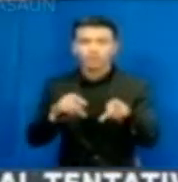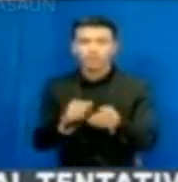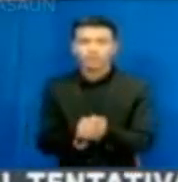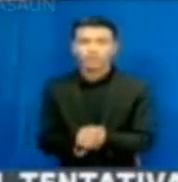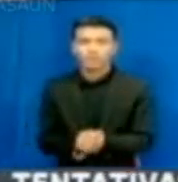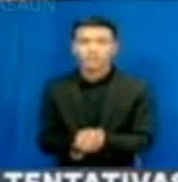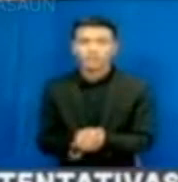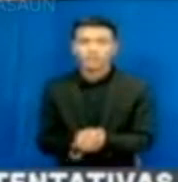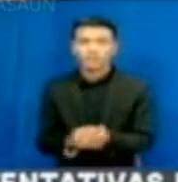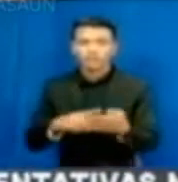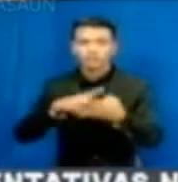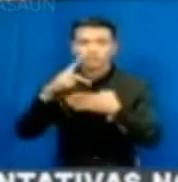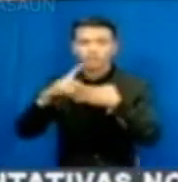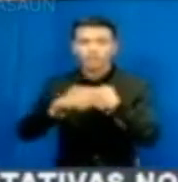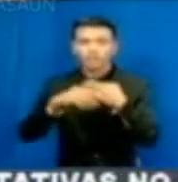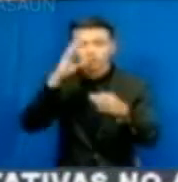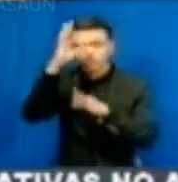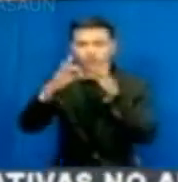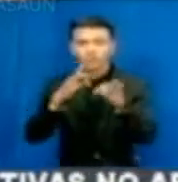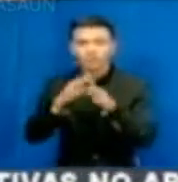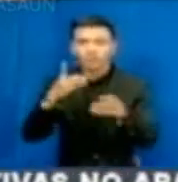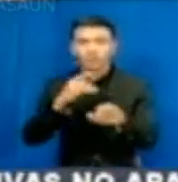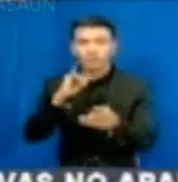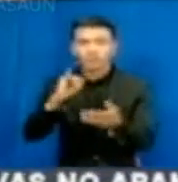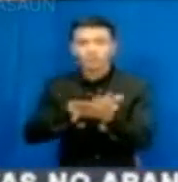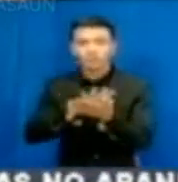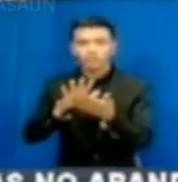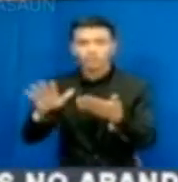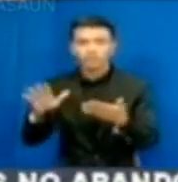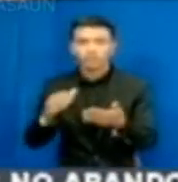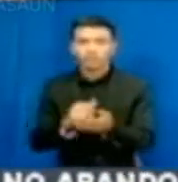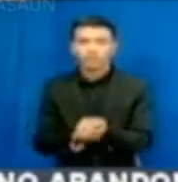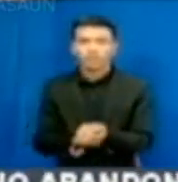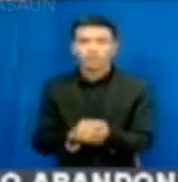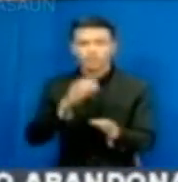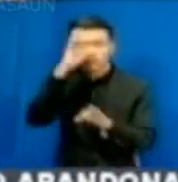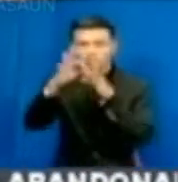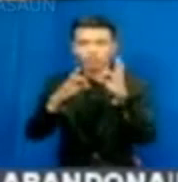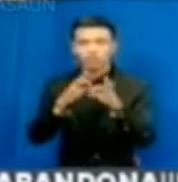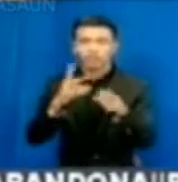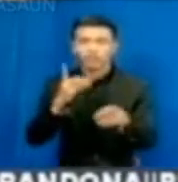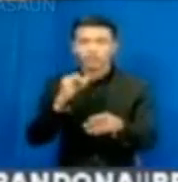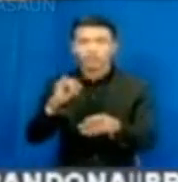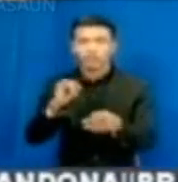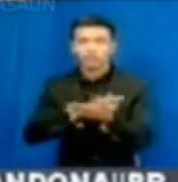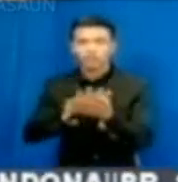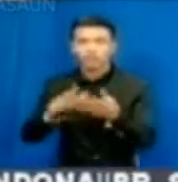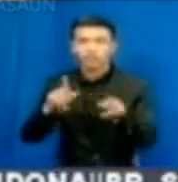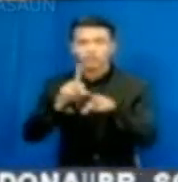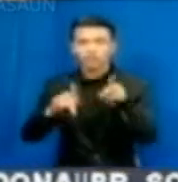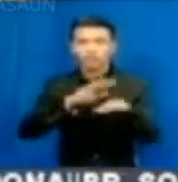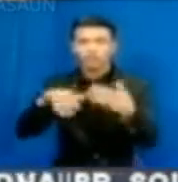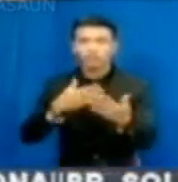Kade Nbke Programme Garanti Dile Semos Ita Garanti Dile Mos Né M Hoto Foto Nye Consciencia